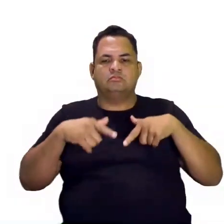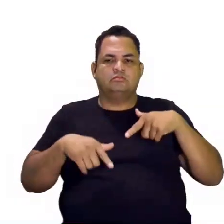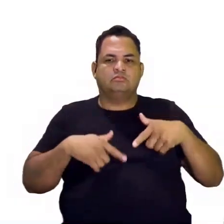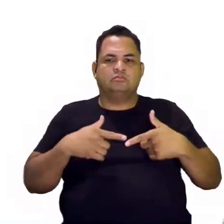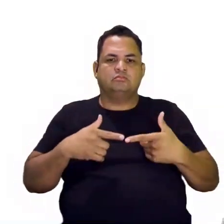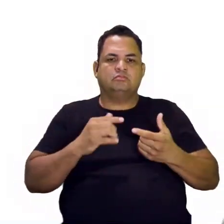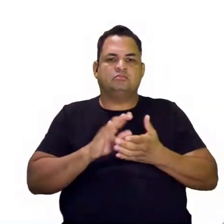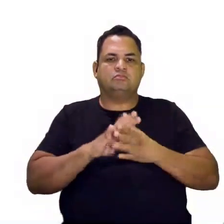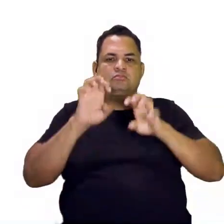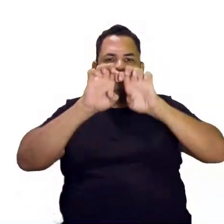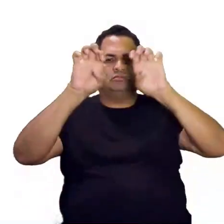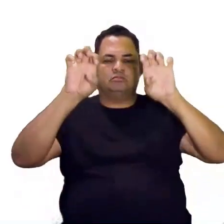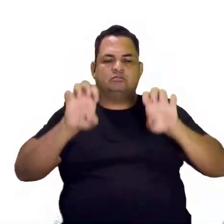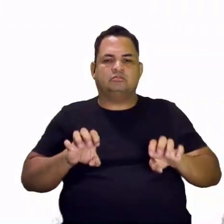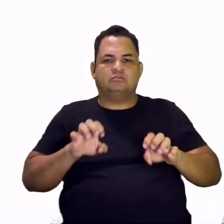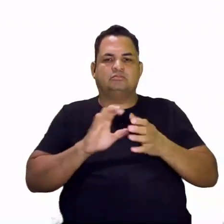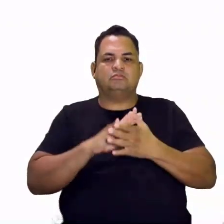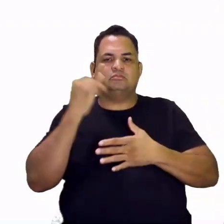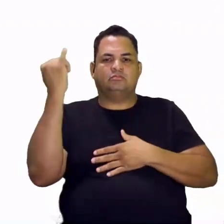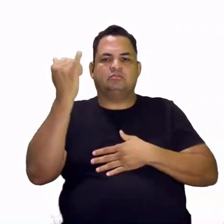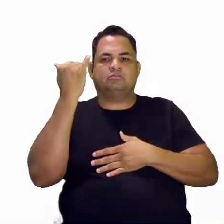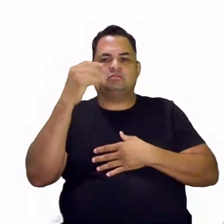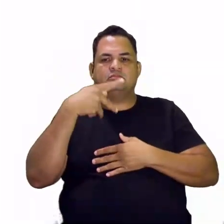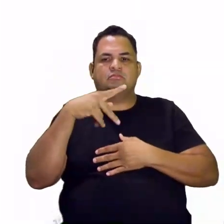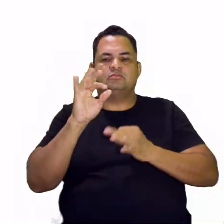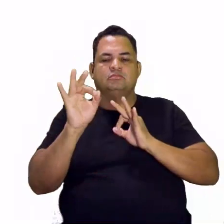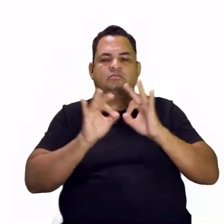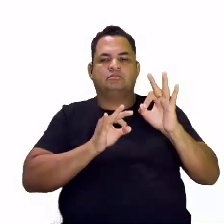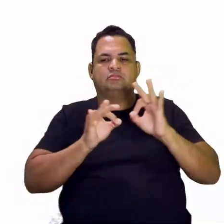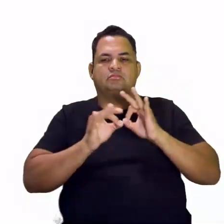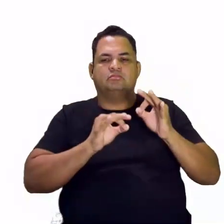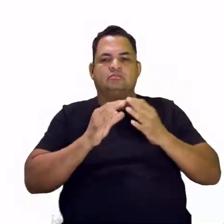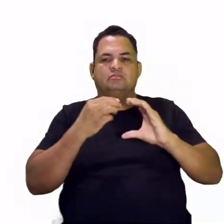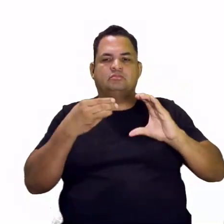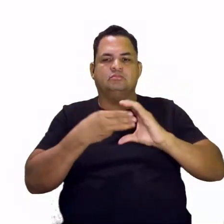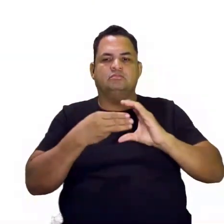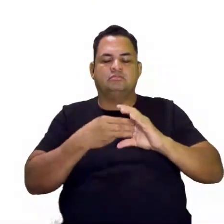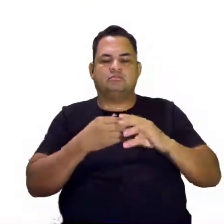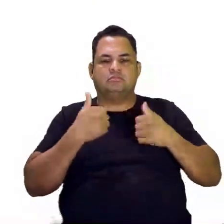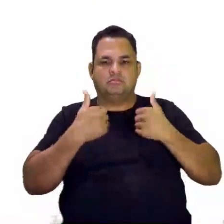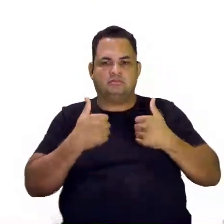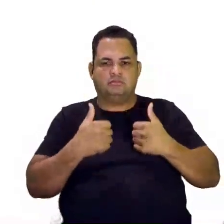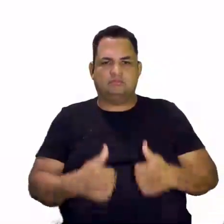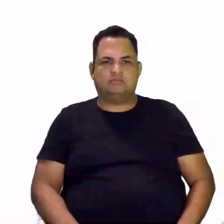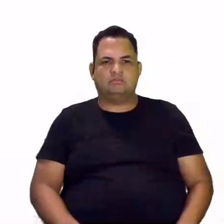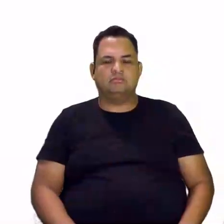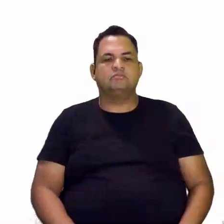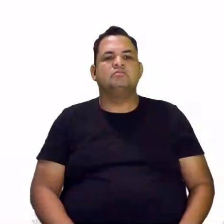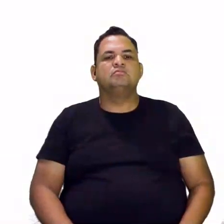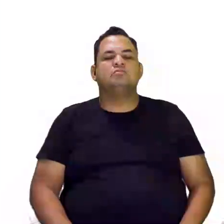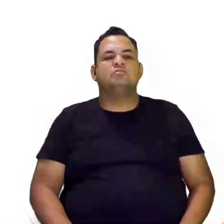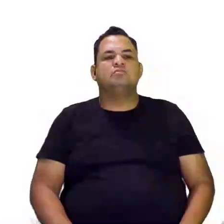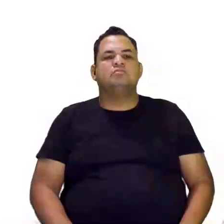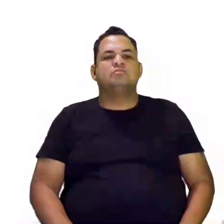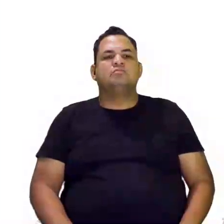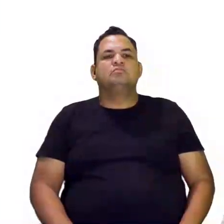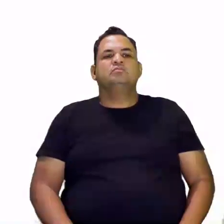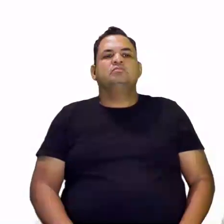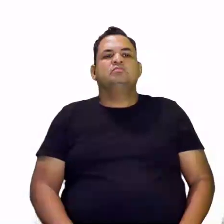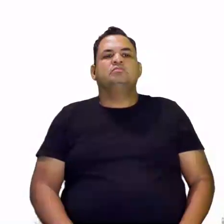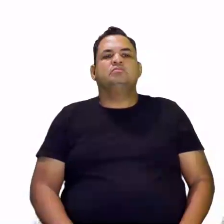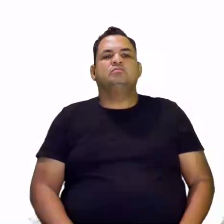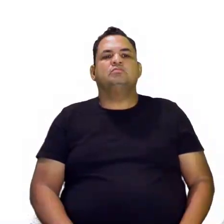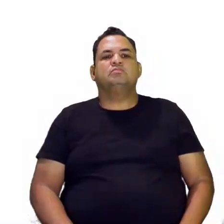tá? Estruturas importantes para esse componente celular. Tudo bem? Vamos lá. Outro